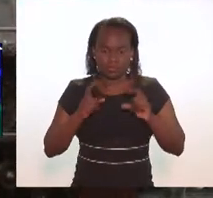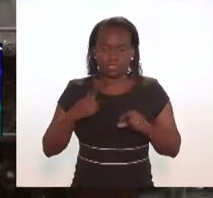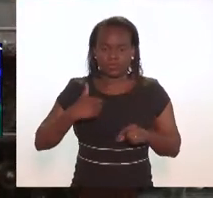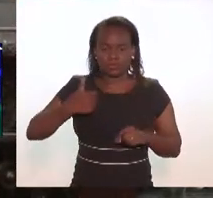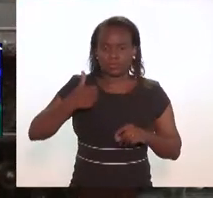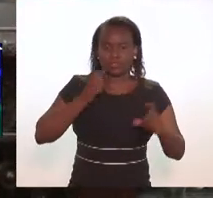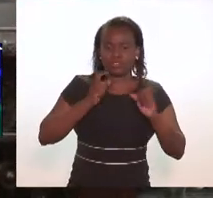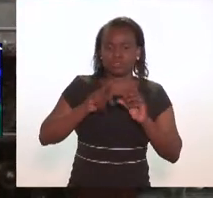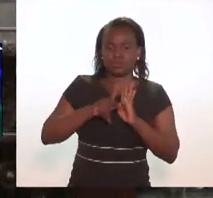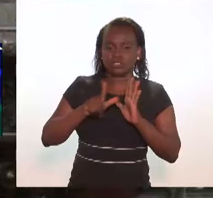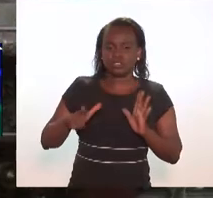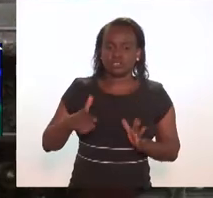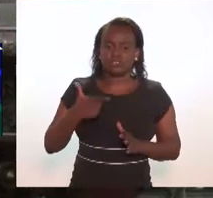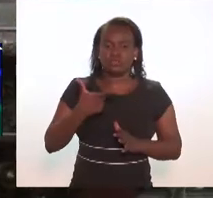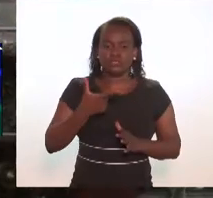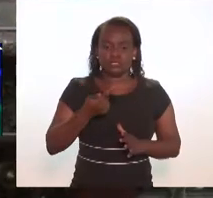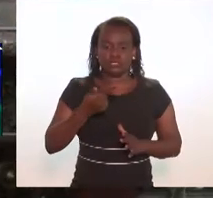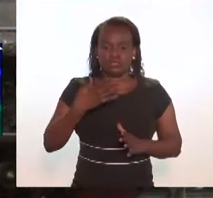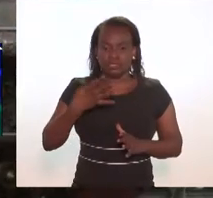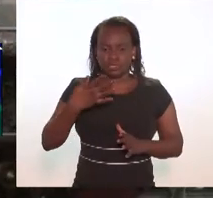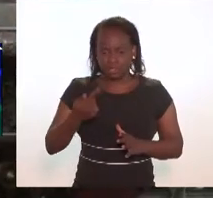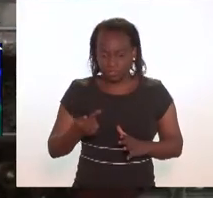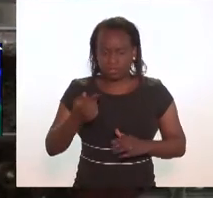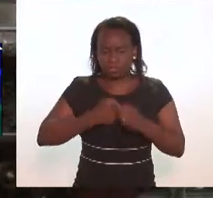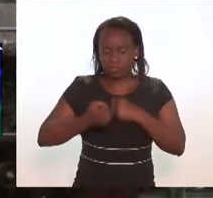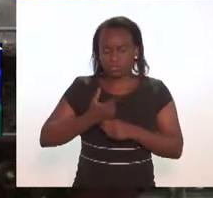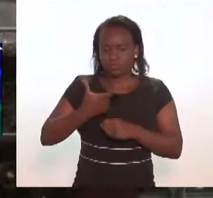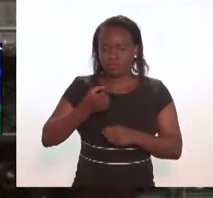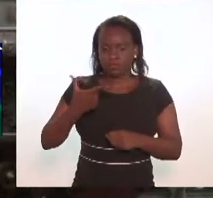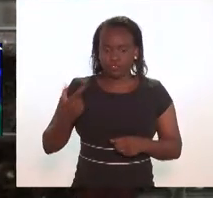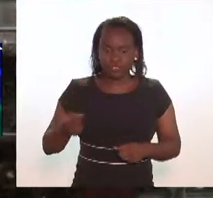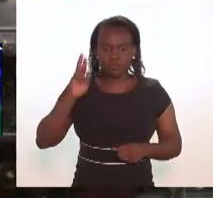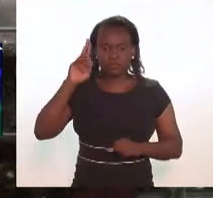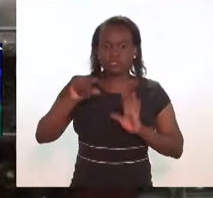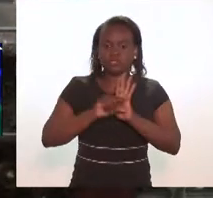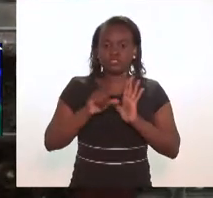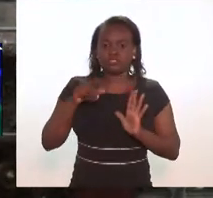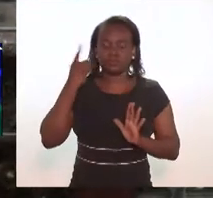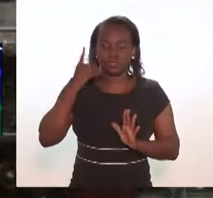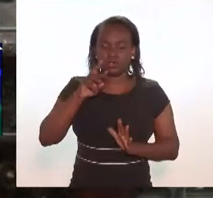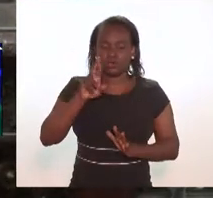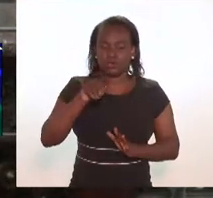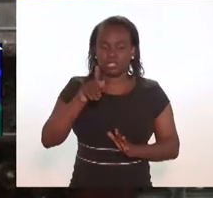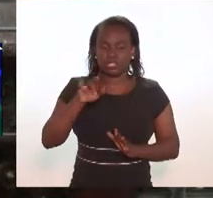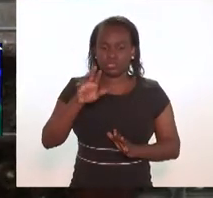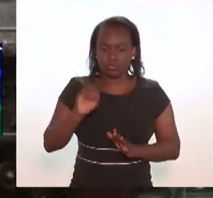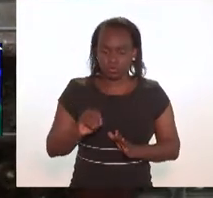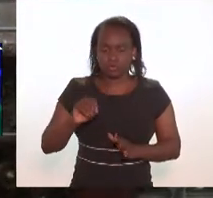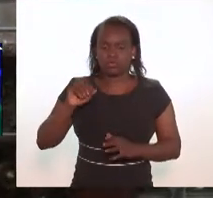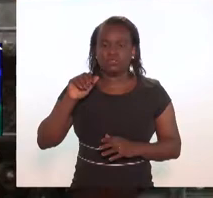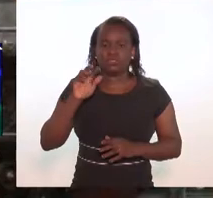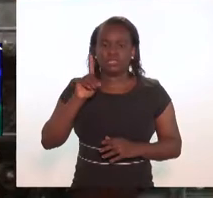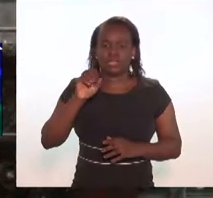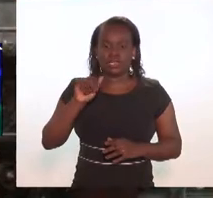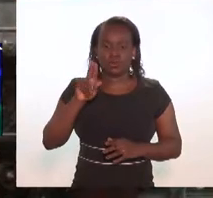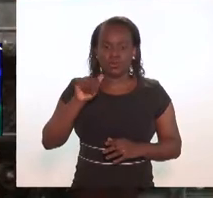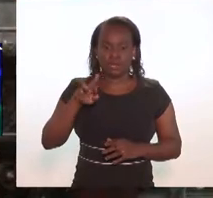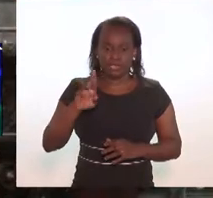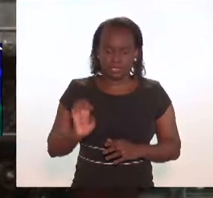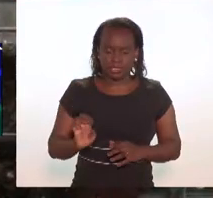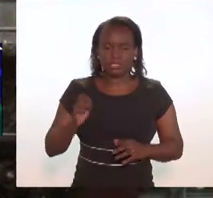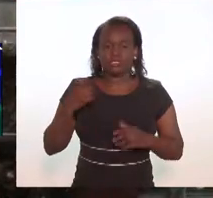discussão, projeto de lei 2747 de 2020, de autoria do deputado Rodrigo Amorim e Bruno Dauari, que autoriza o Poder